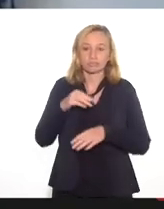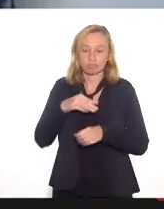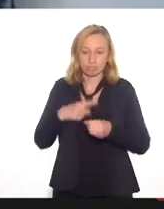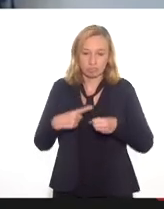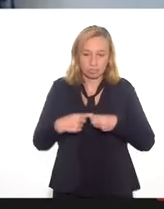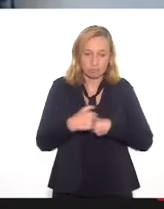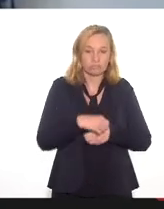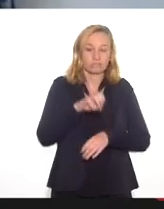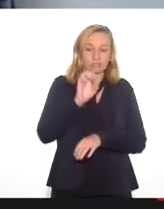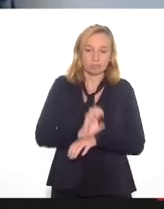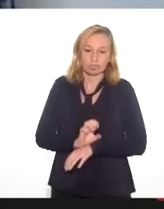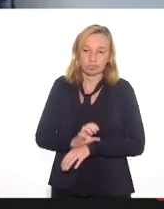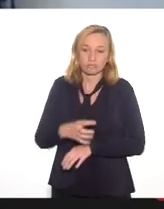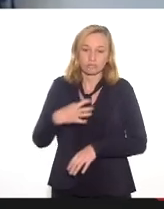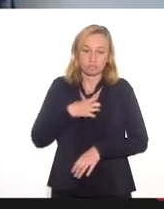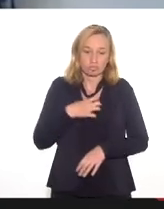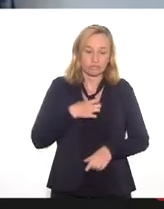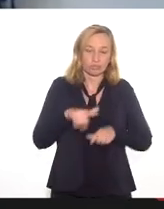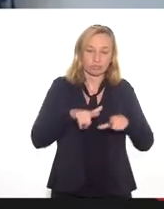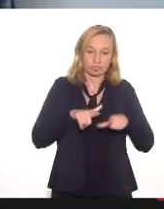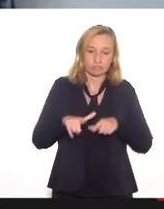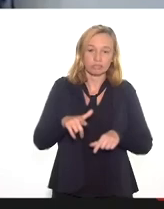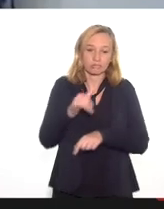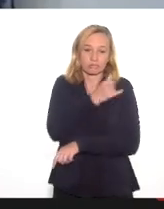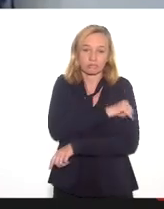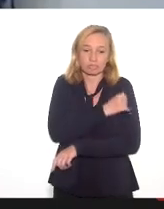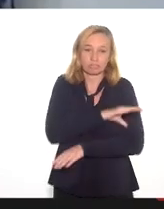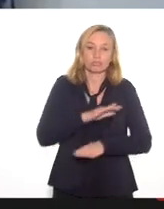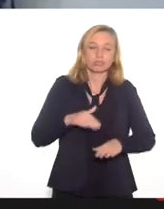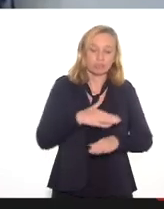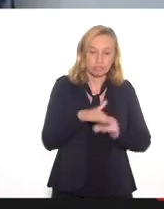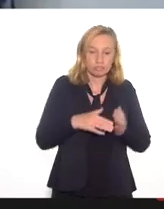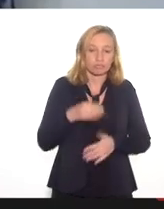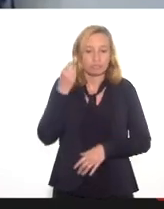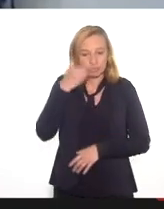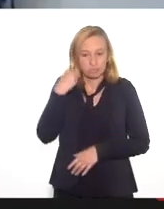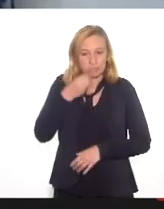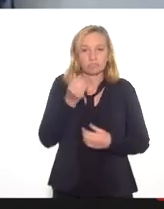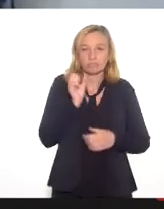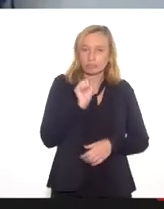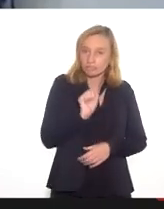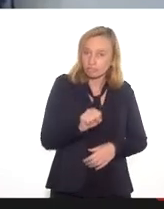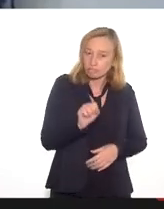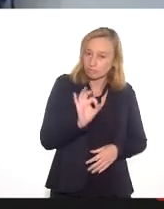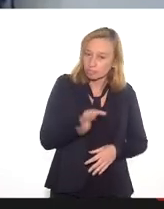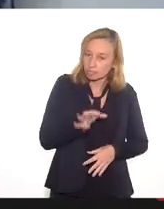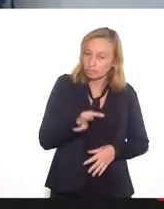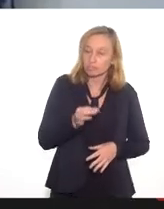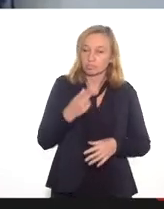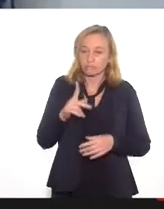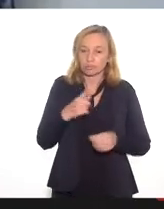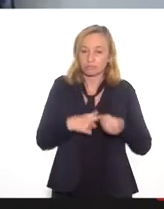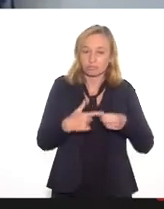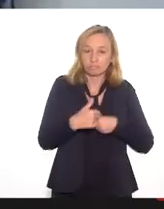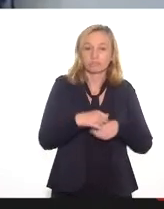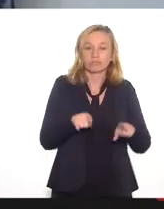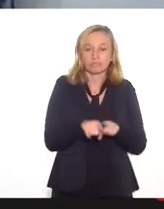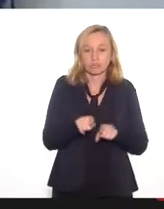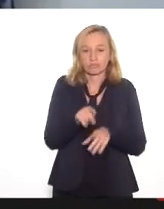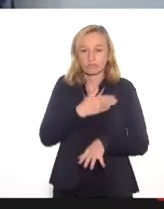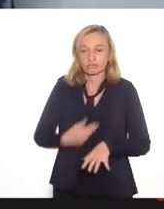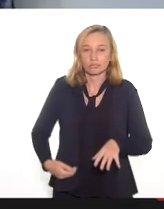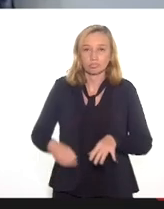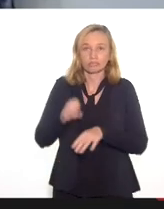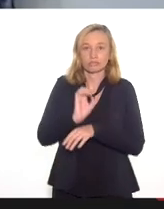e estaduais têm um papel nesse sentido e o Rio de Janeiro tem toda a experiência necessária em seus municípios e mesmo no governo do estado